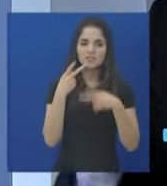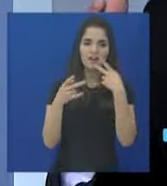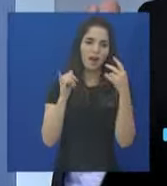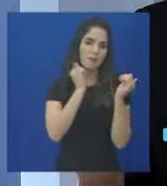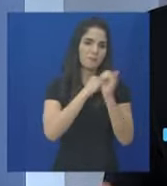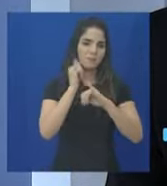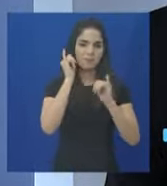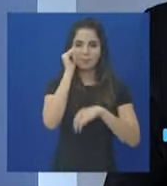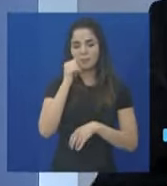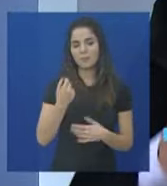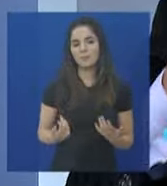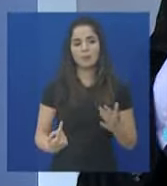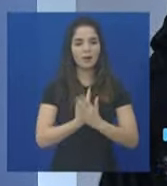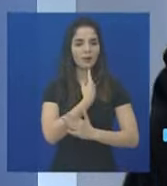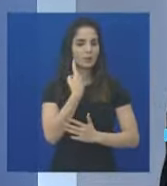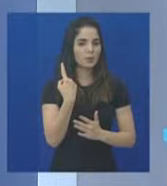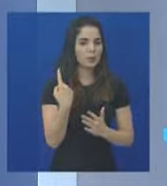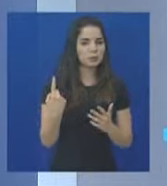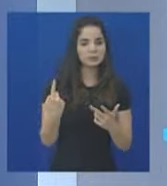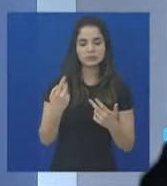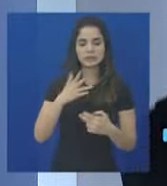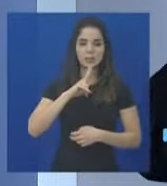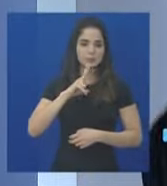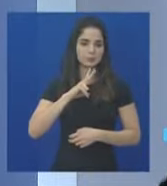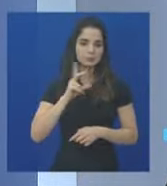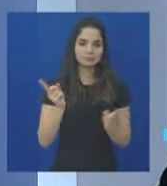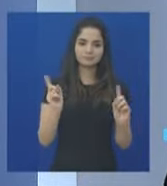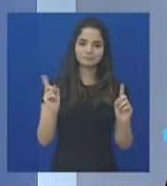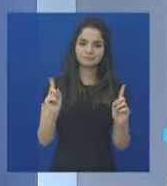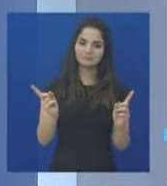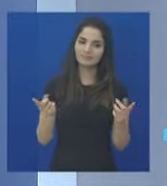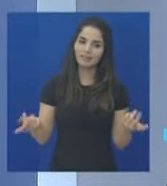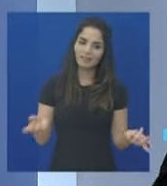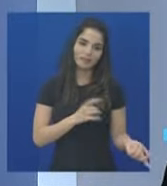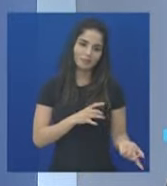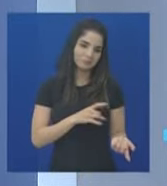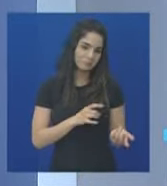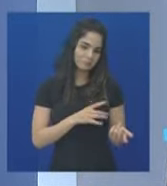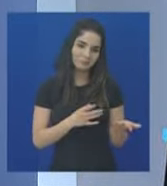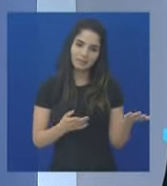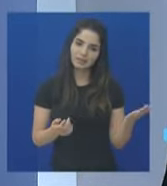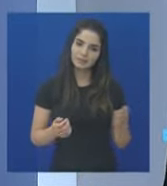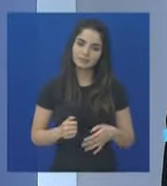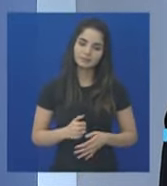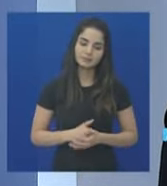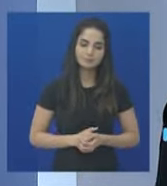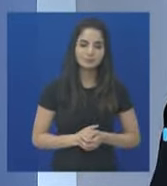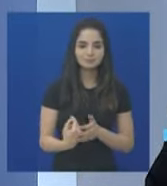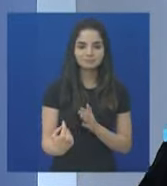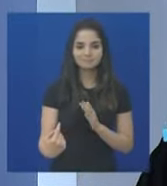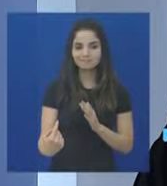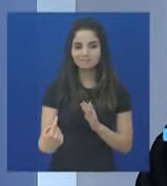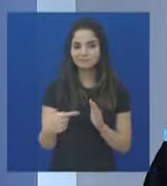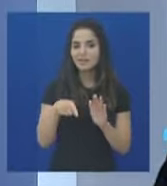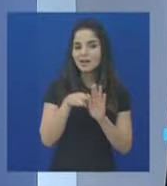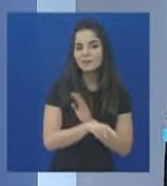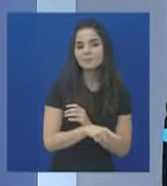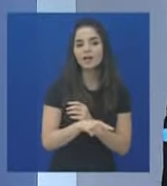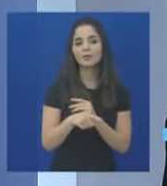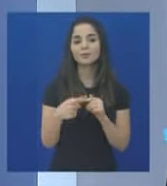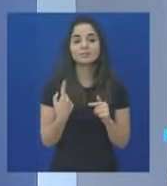perguntar sobre proposta, vai perguntar sobre apartamento, isso é digno de pena. Isso é uma pergunta de quem está